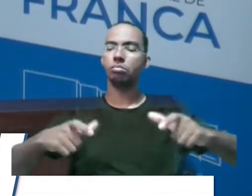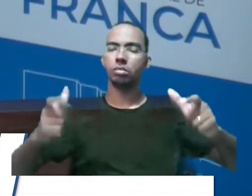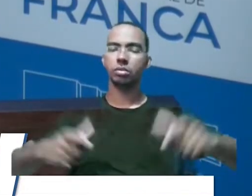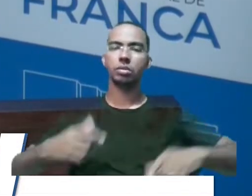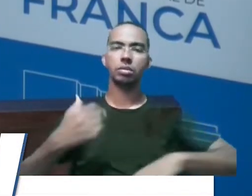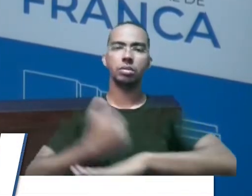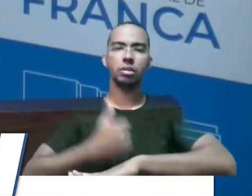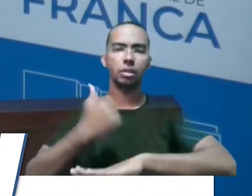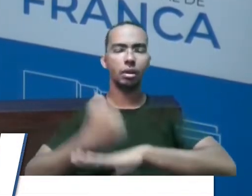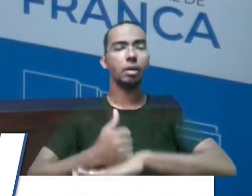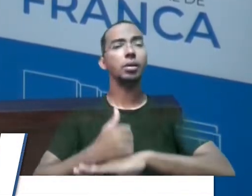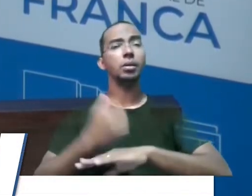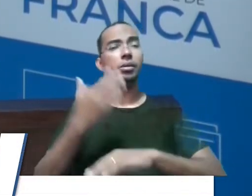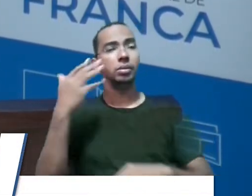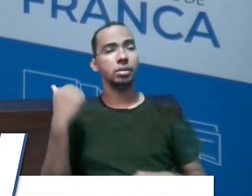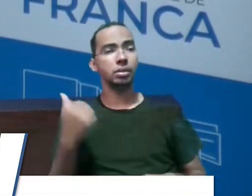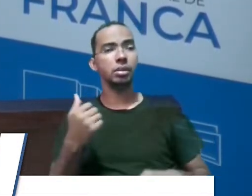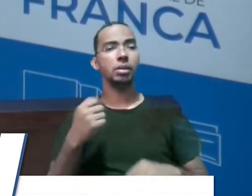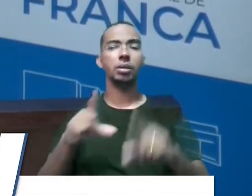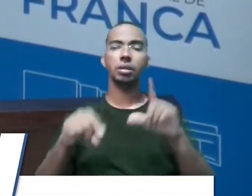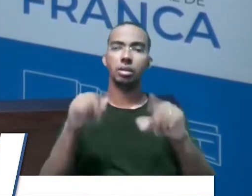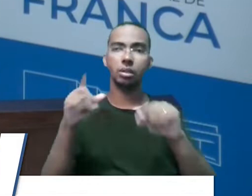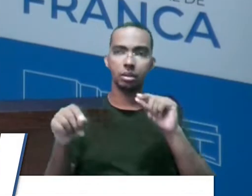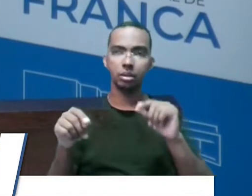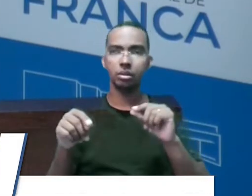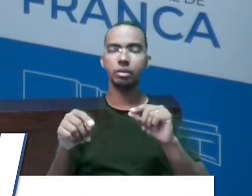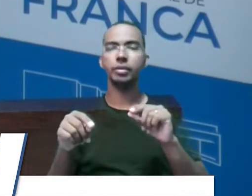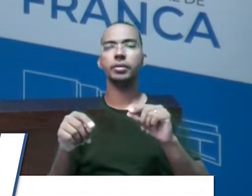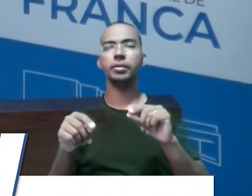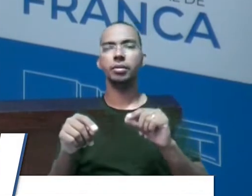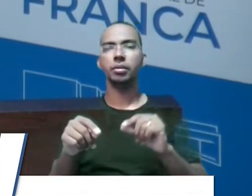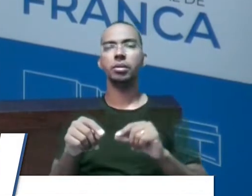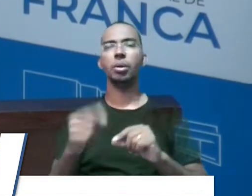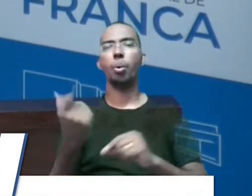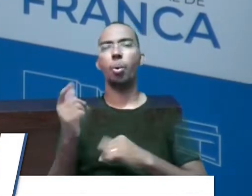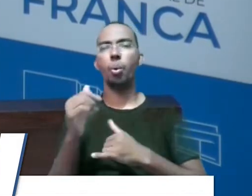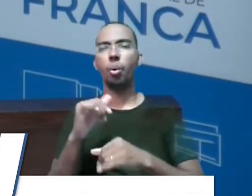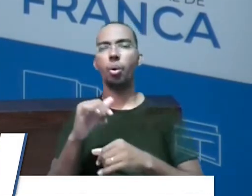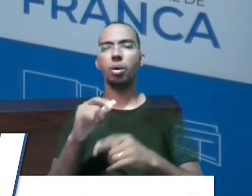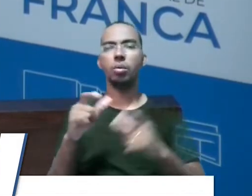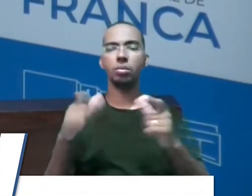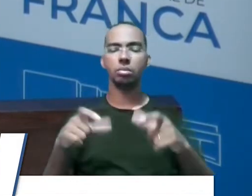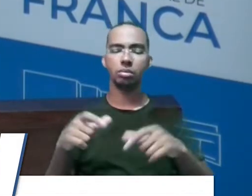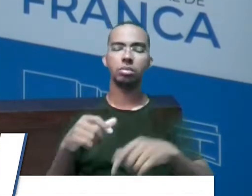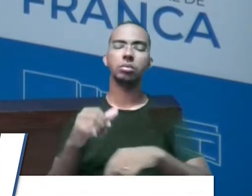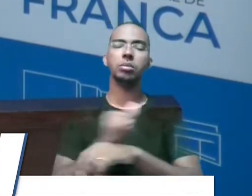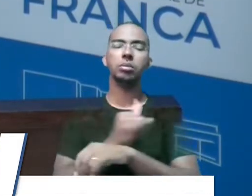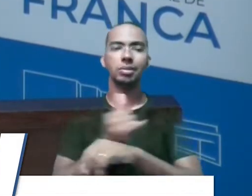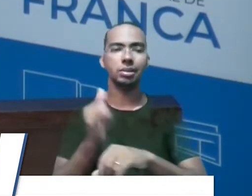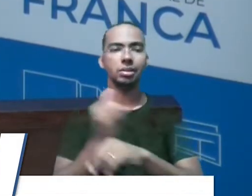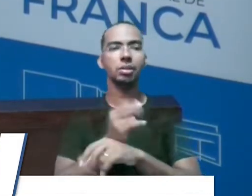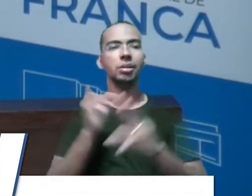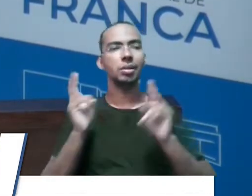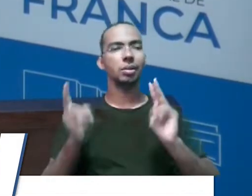a gente sabe que são escolhidos pontos estratégicos da cidade para manter o